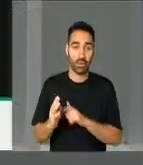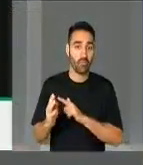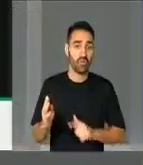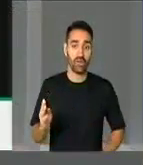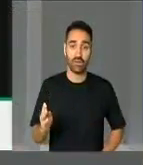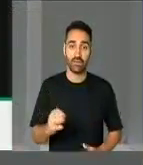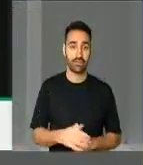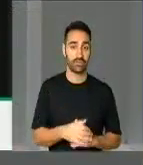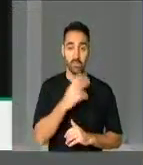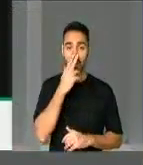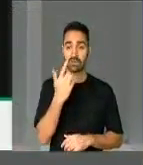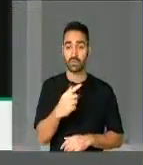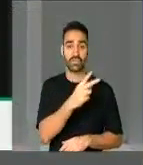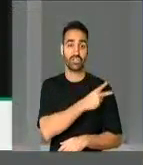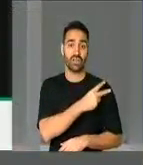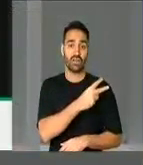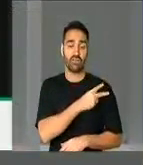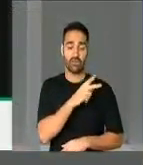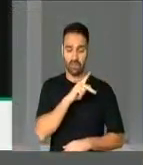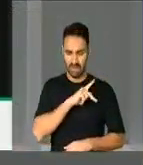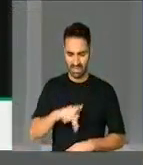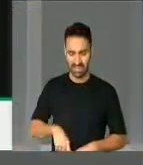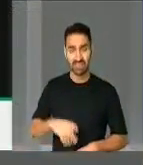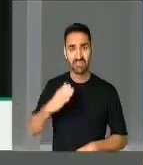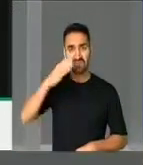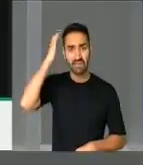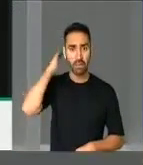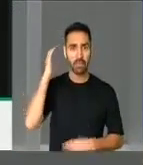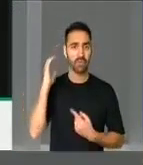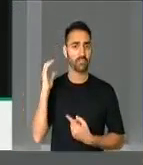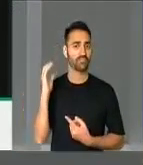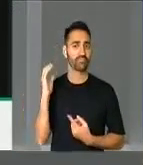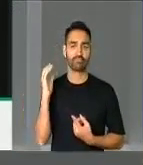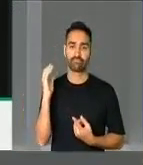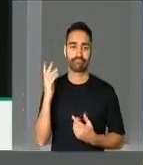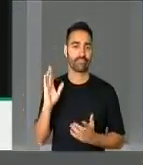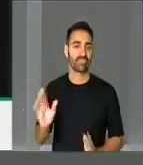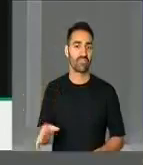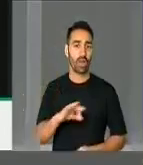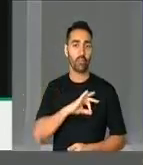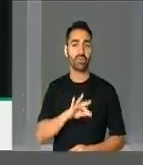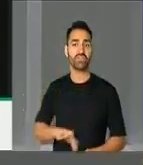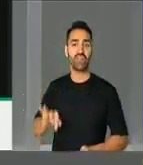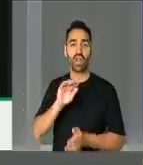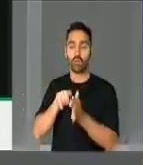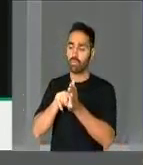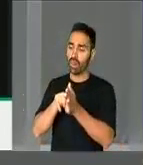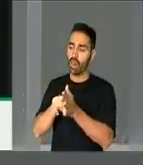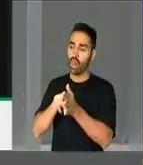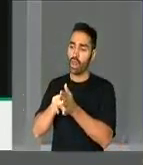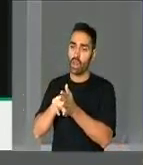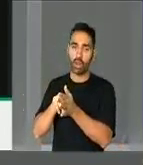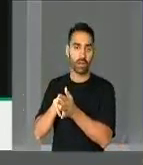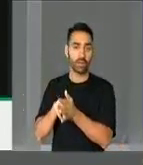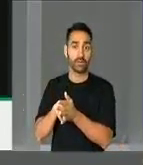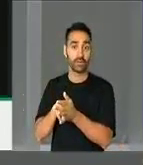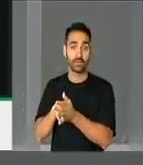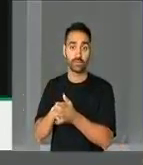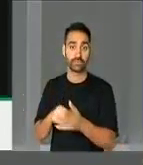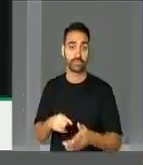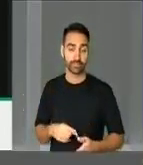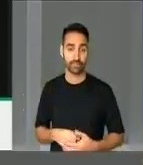não tem comando. O presidente Temer está aí sendo investigado pela Polícia Federal, não é, pelos